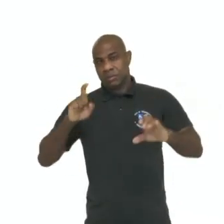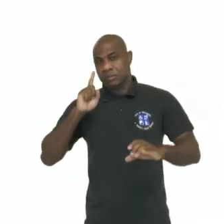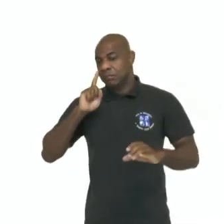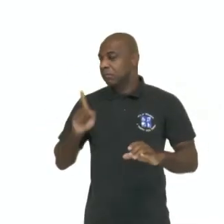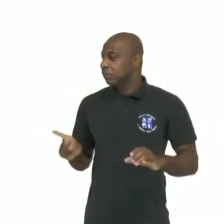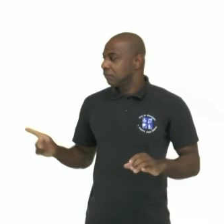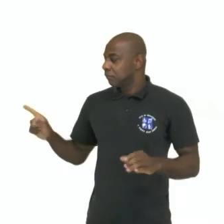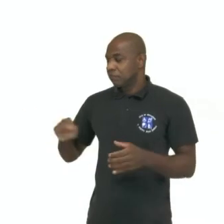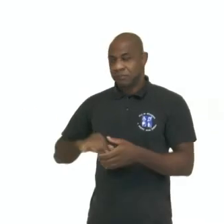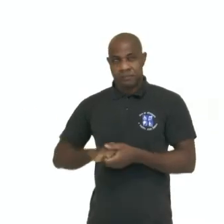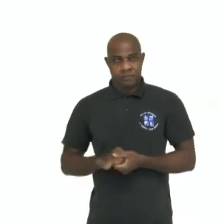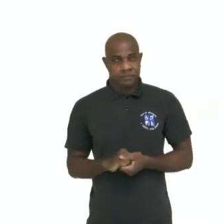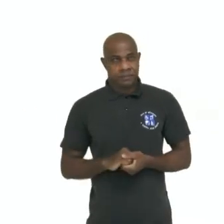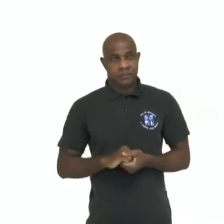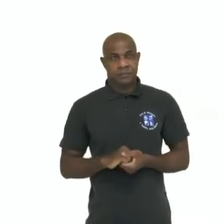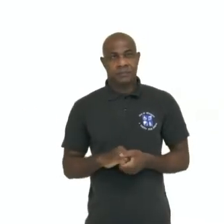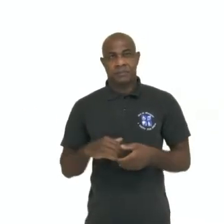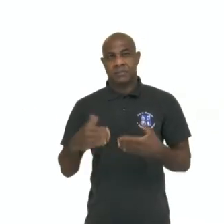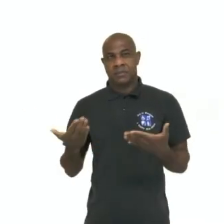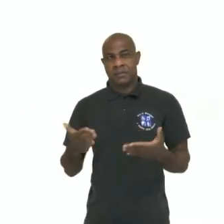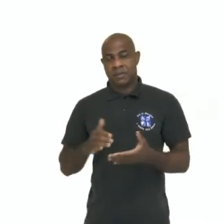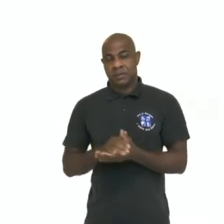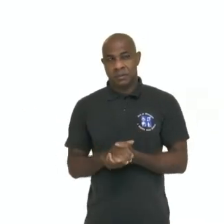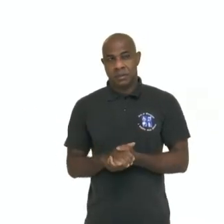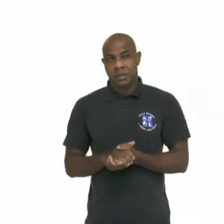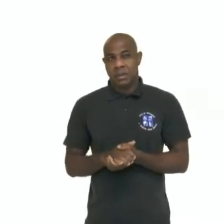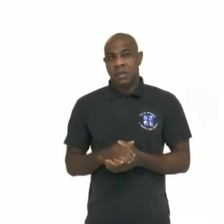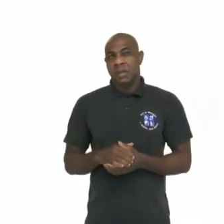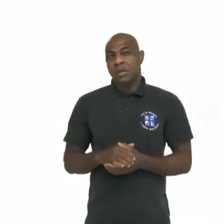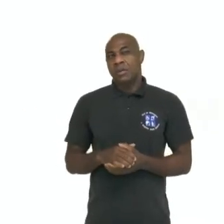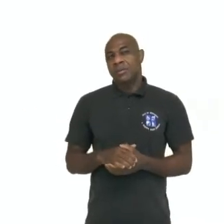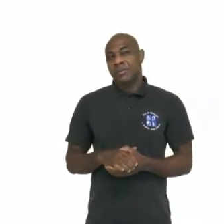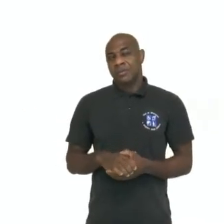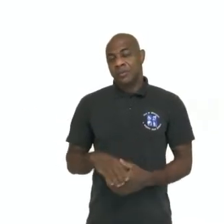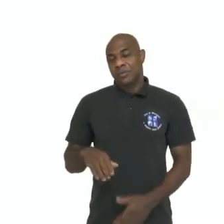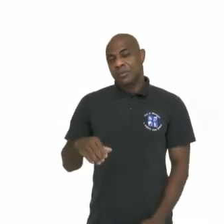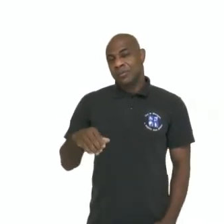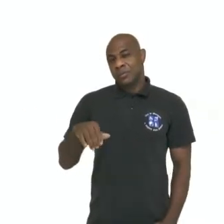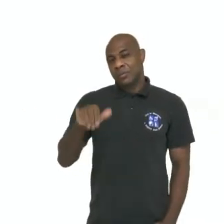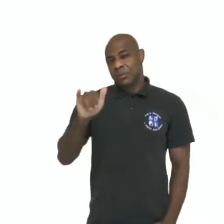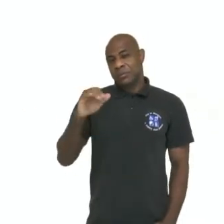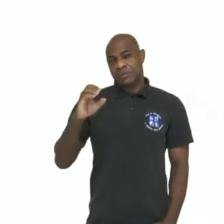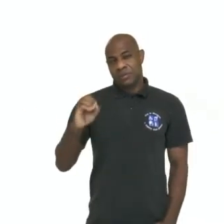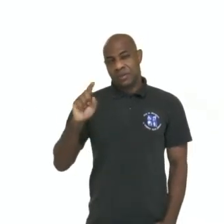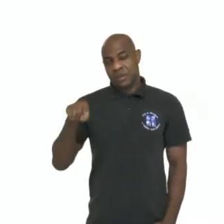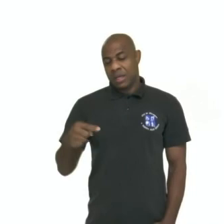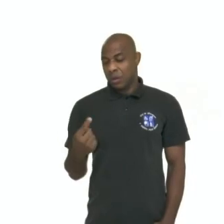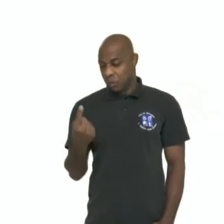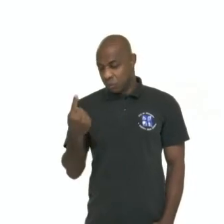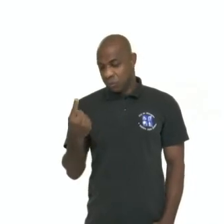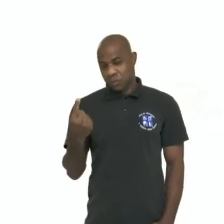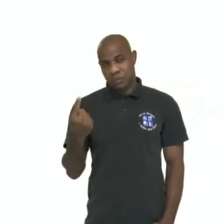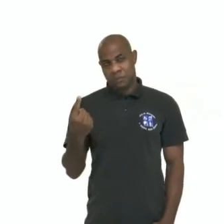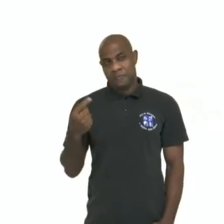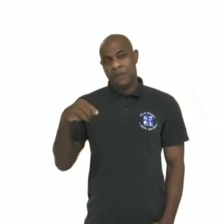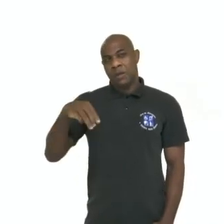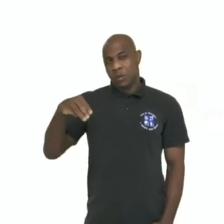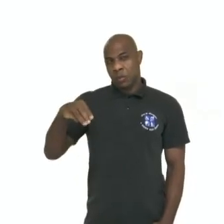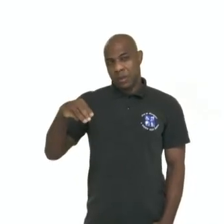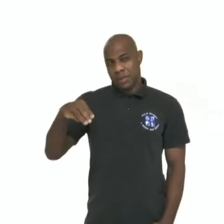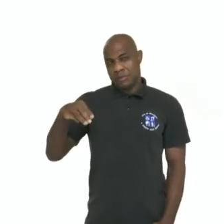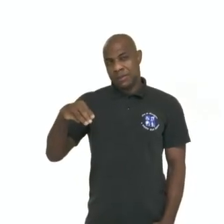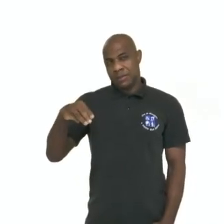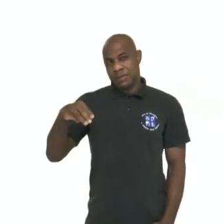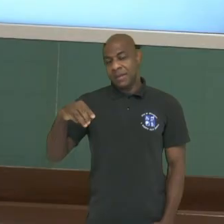igual a m que multiplica x menos x0. O y0 é 1, então substituir. O m a gente acabou de ver